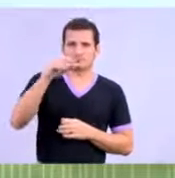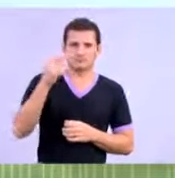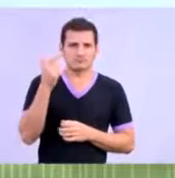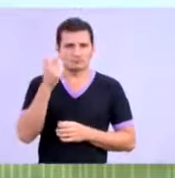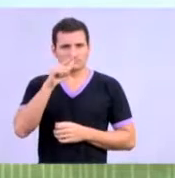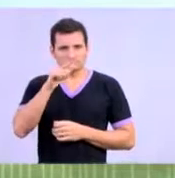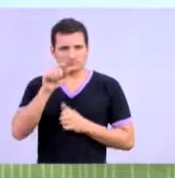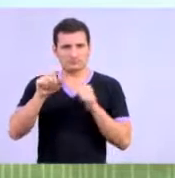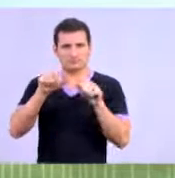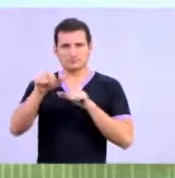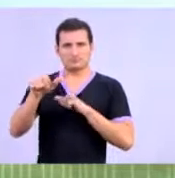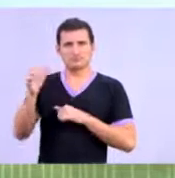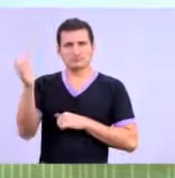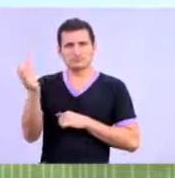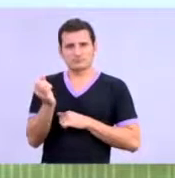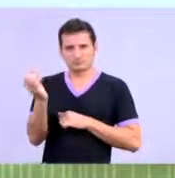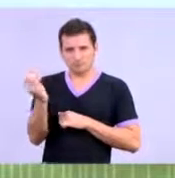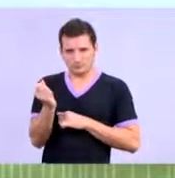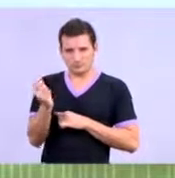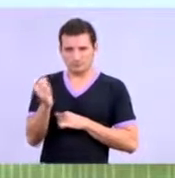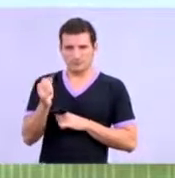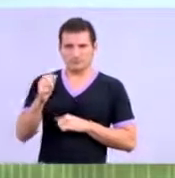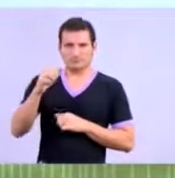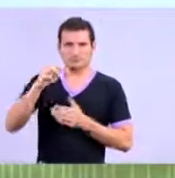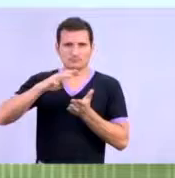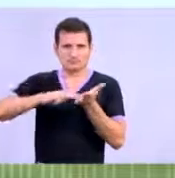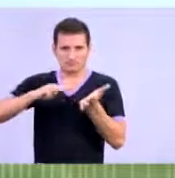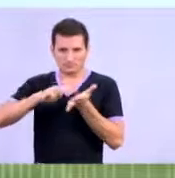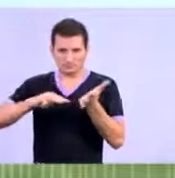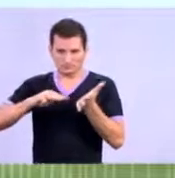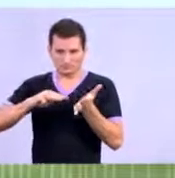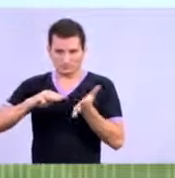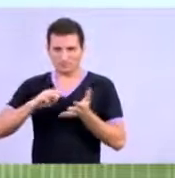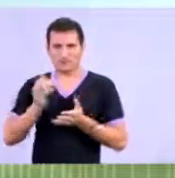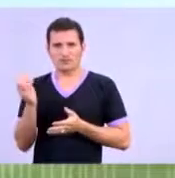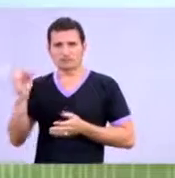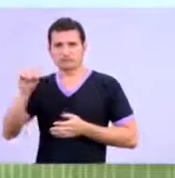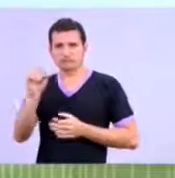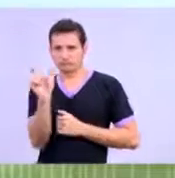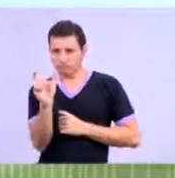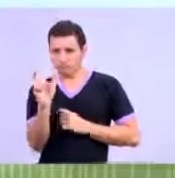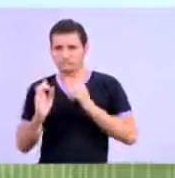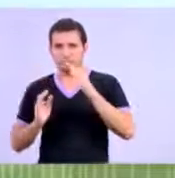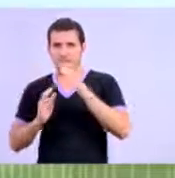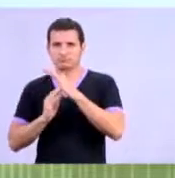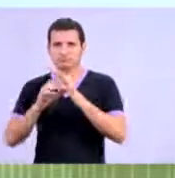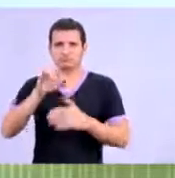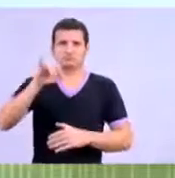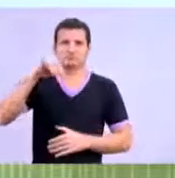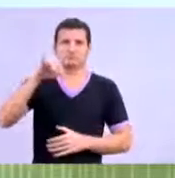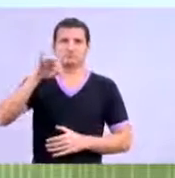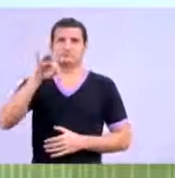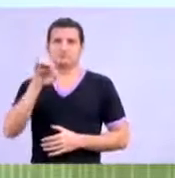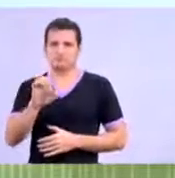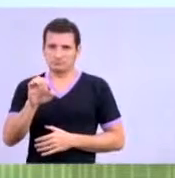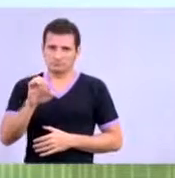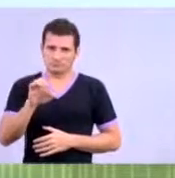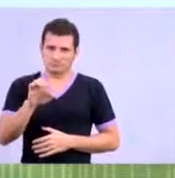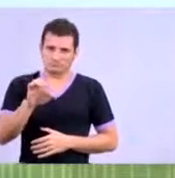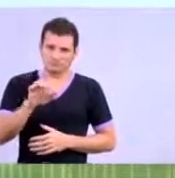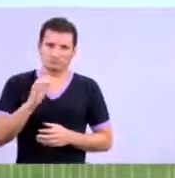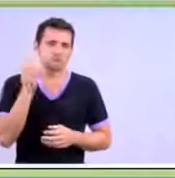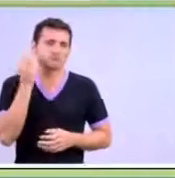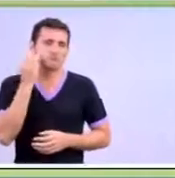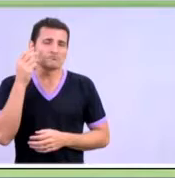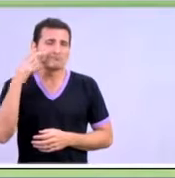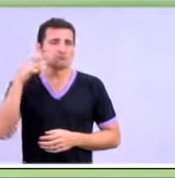método sacar de maneira que atendesse o atributo limite? Vamos dar uma olhada aqui no código só para ver se vocês conseguiram resolver esse